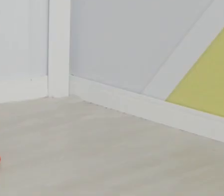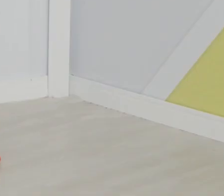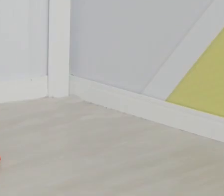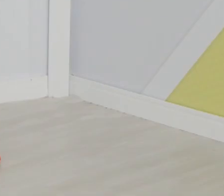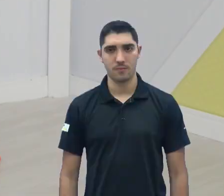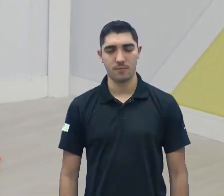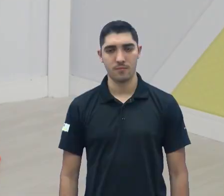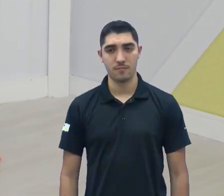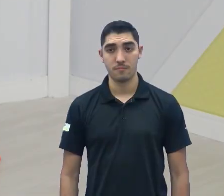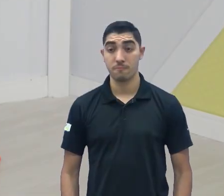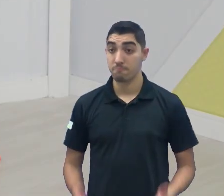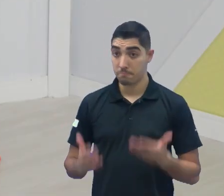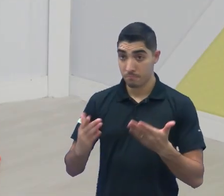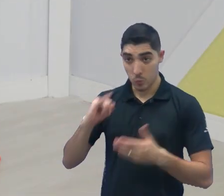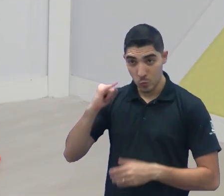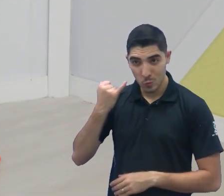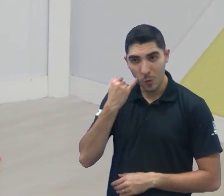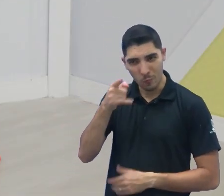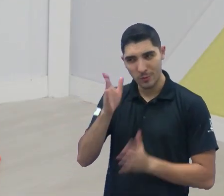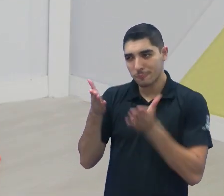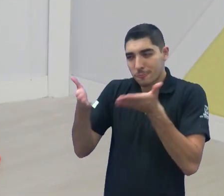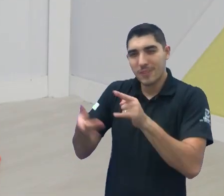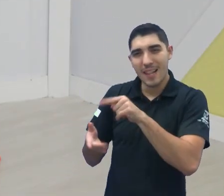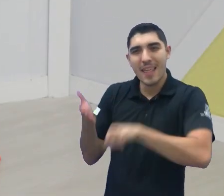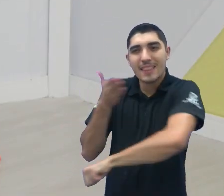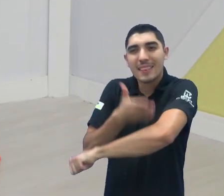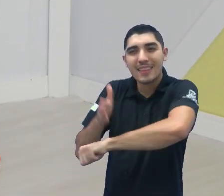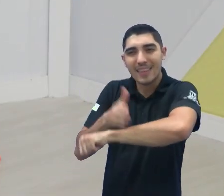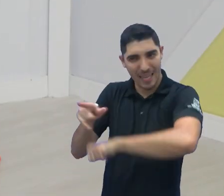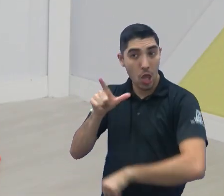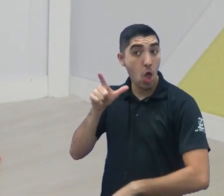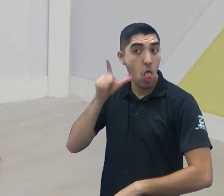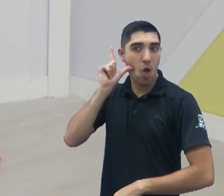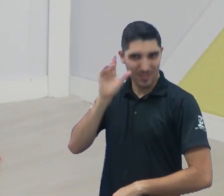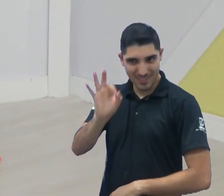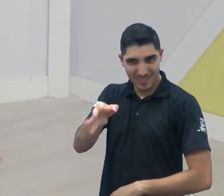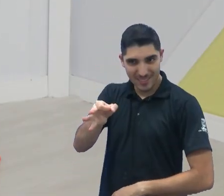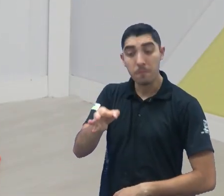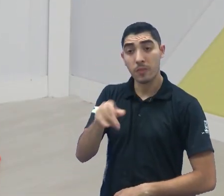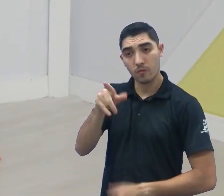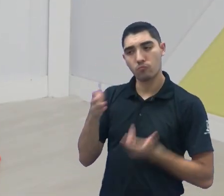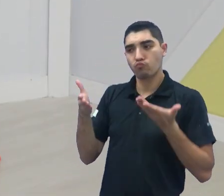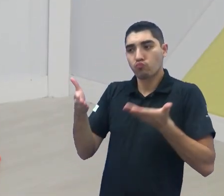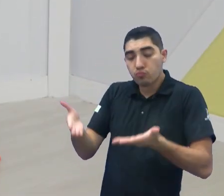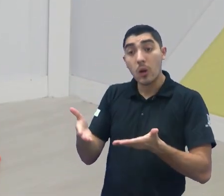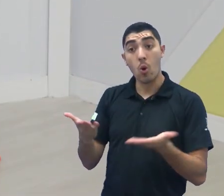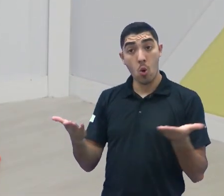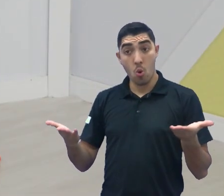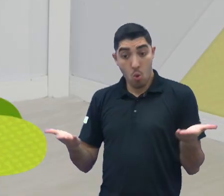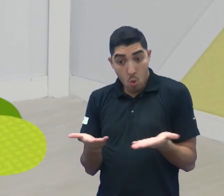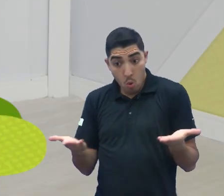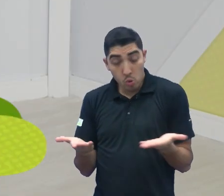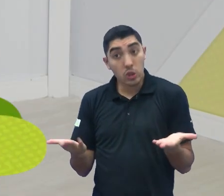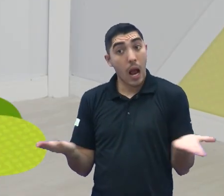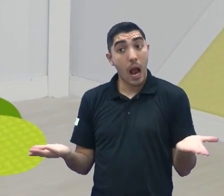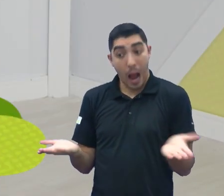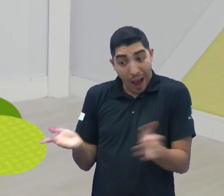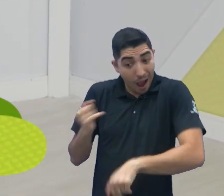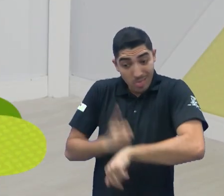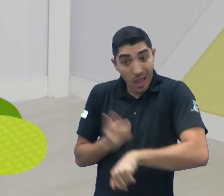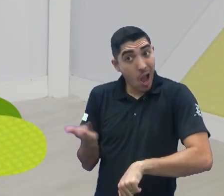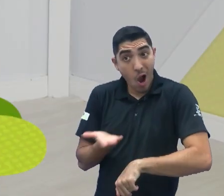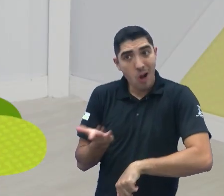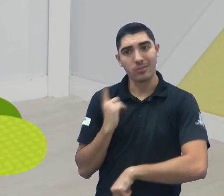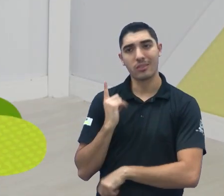Pois é, João, você esteve lá cobrindo esse treino foi ontem, né? Você esteve por lá, o São José está viajando acho que nesse momento, o início da viagem